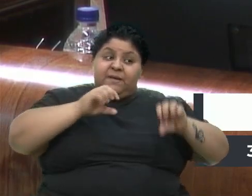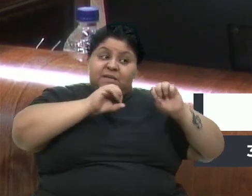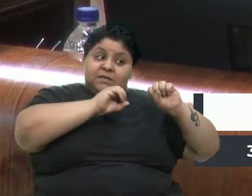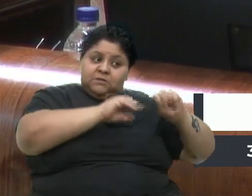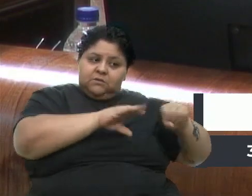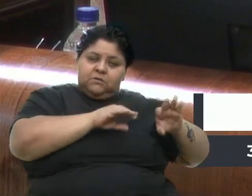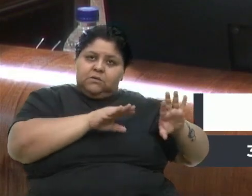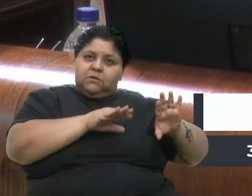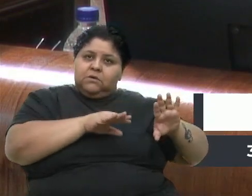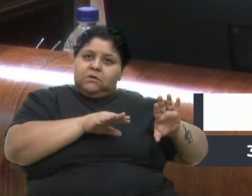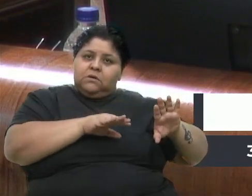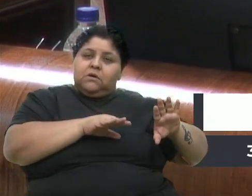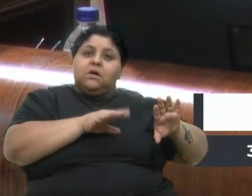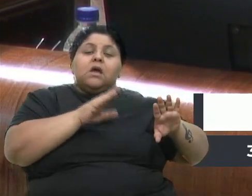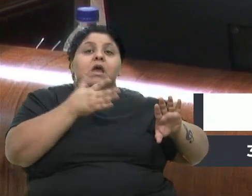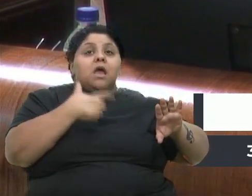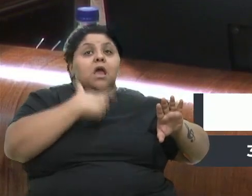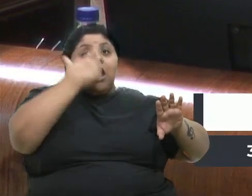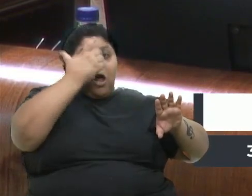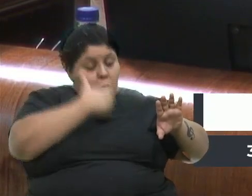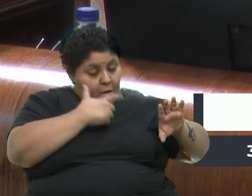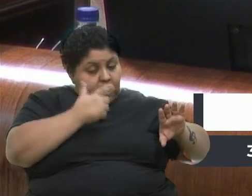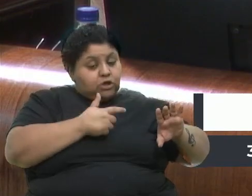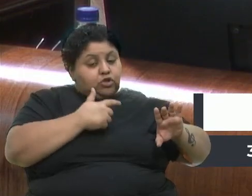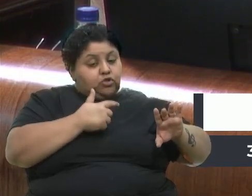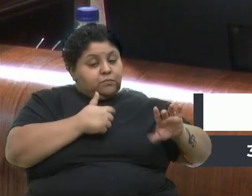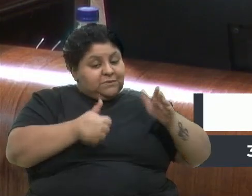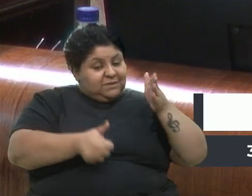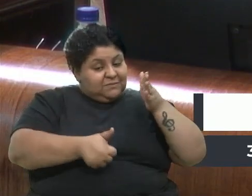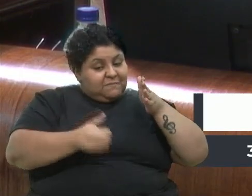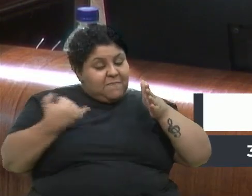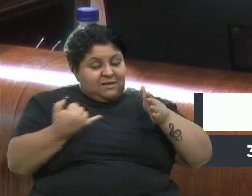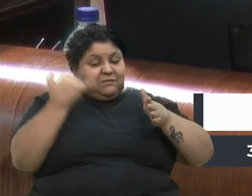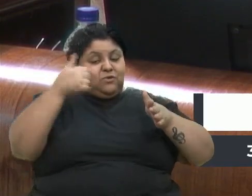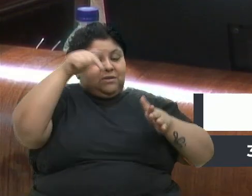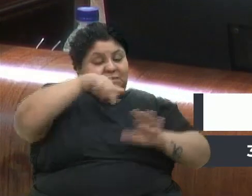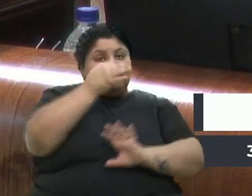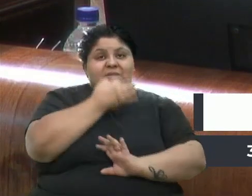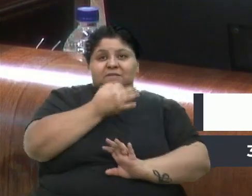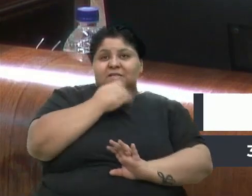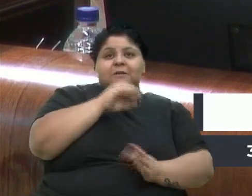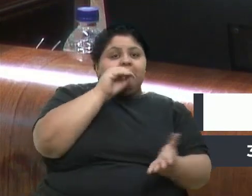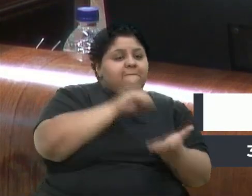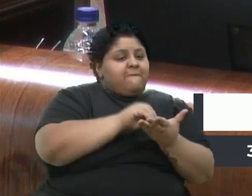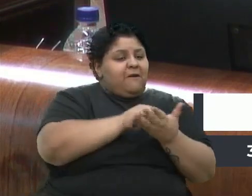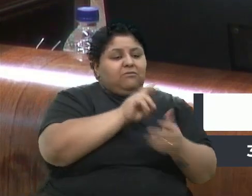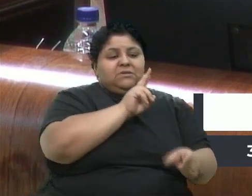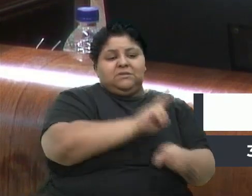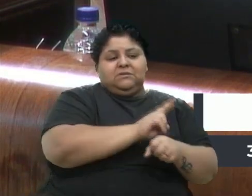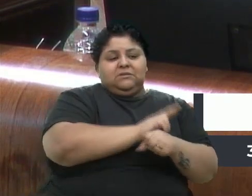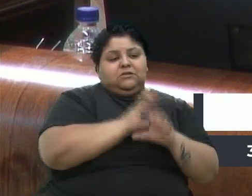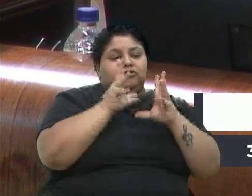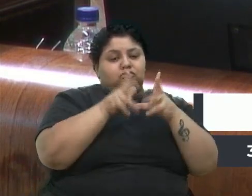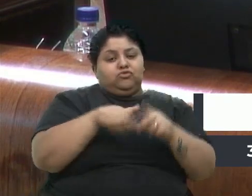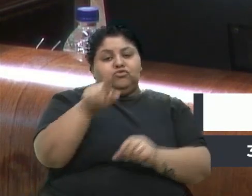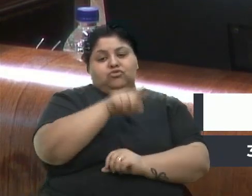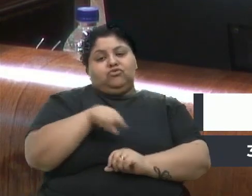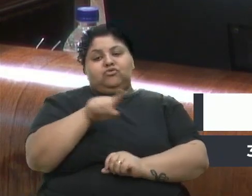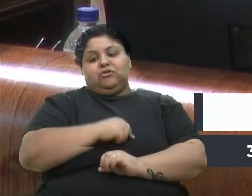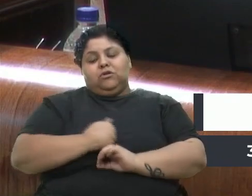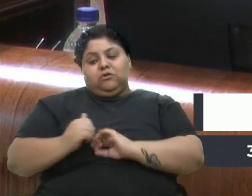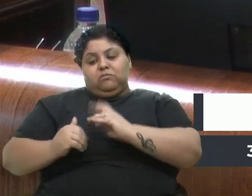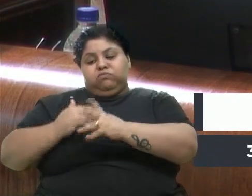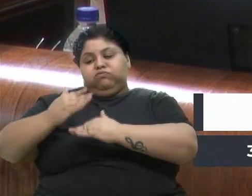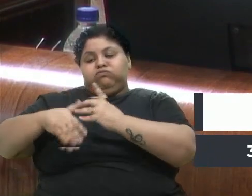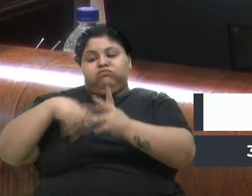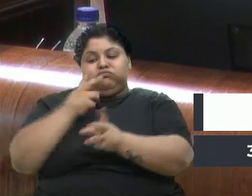aí eu trato como uma das mais, sim, importantes para o município de Caxias do Sul, pela falta de vagas, por tudo que a gente está passando ao longo de vários